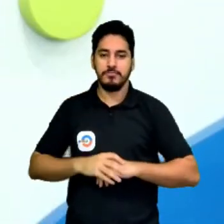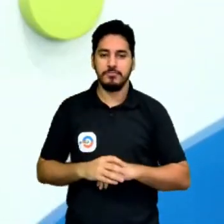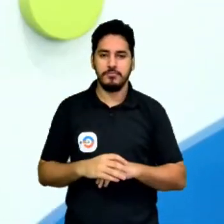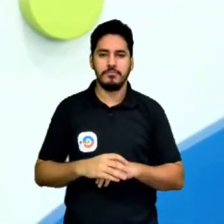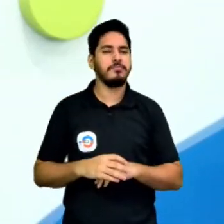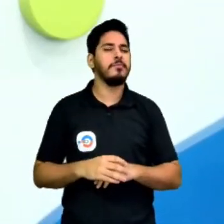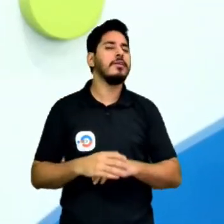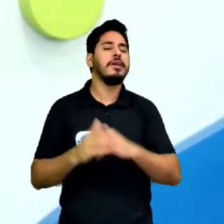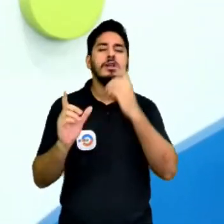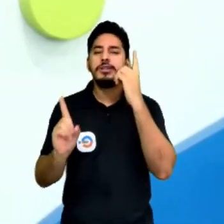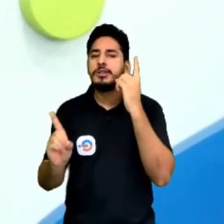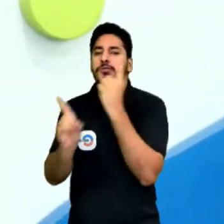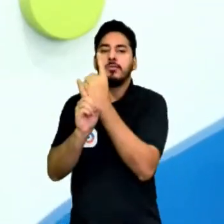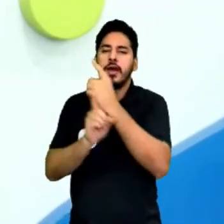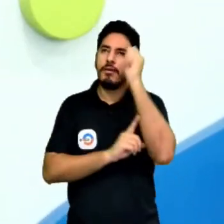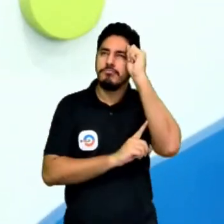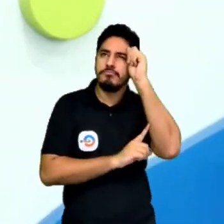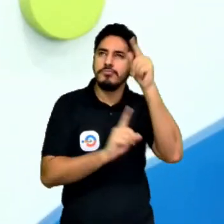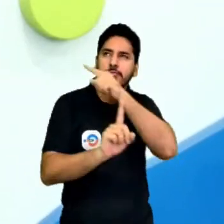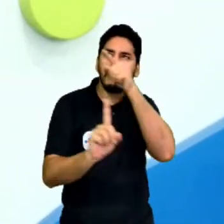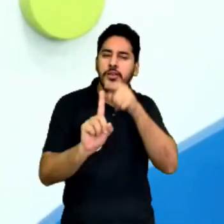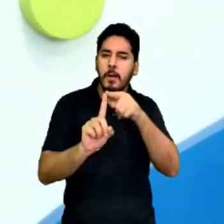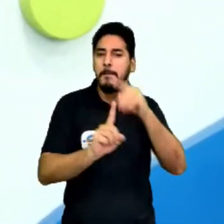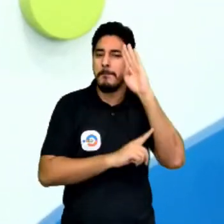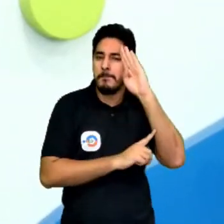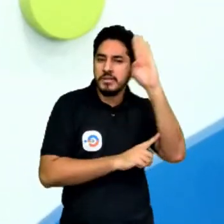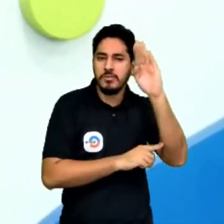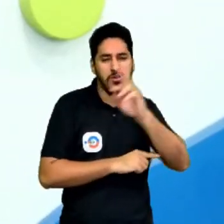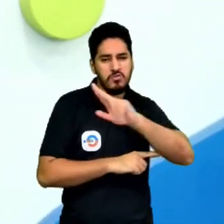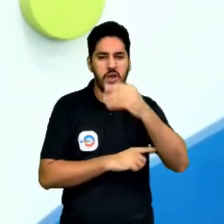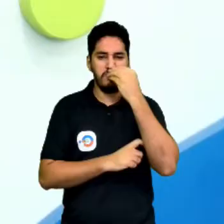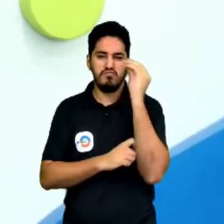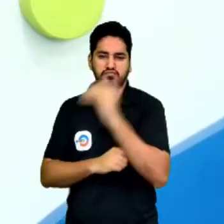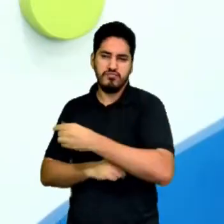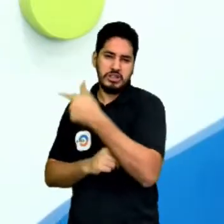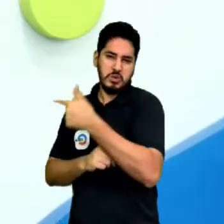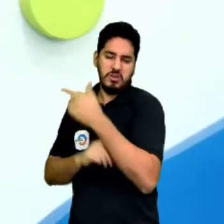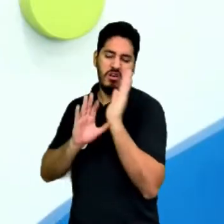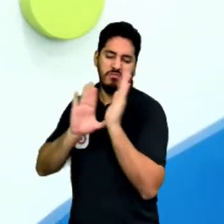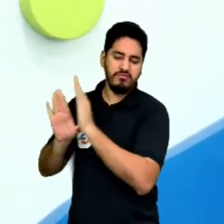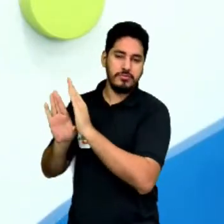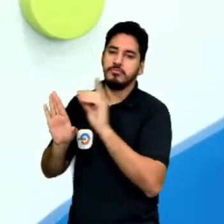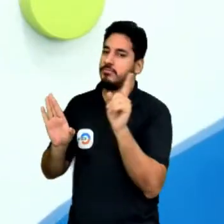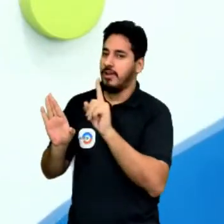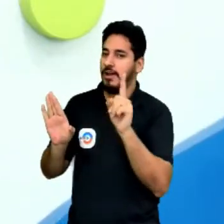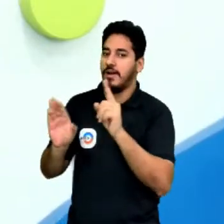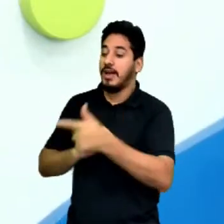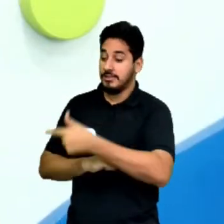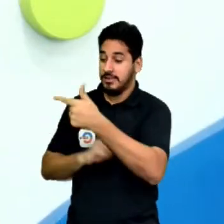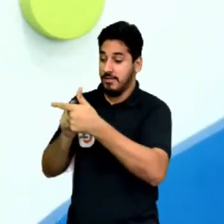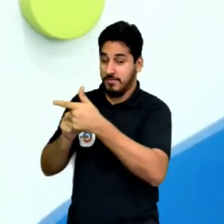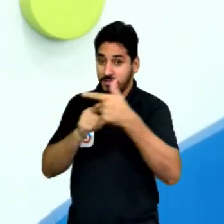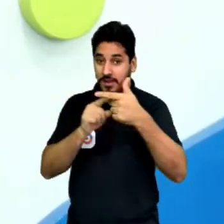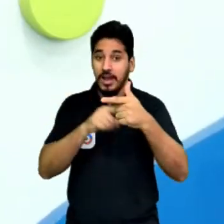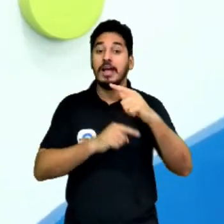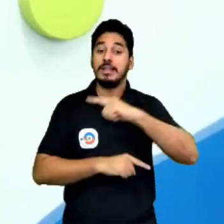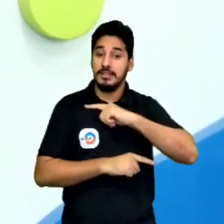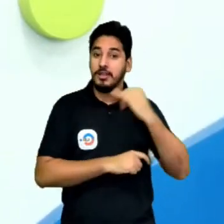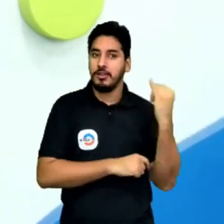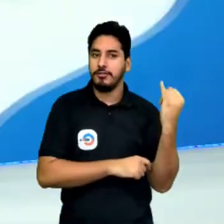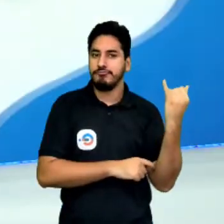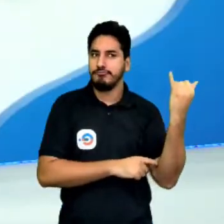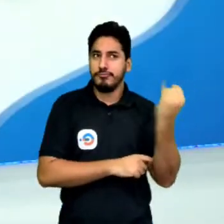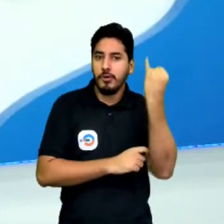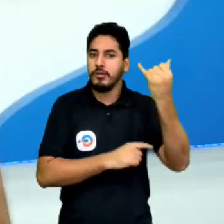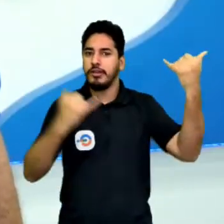a ideia principal não significa desprezar as secundárias. Estas podem trazer informações